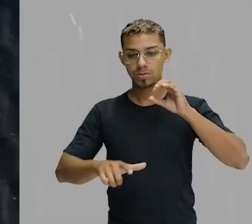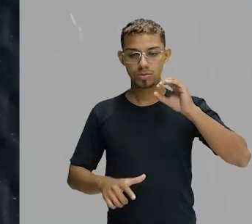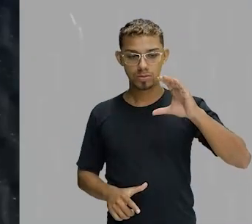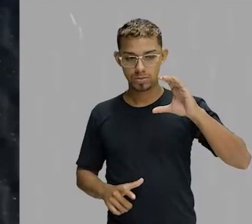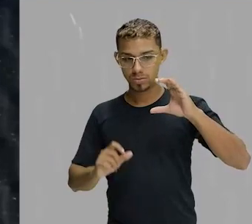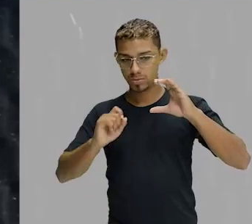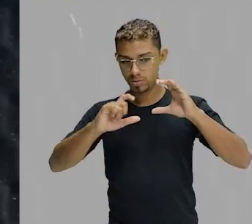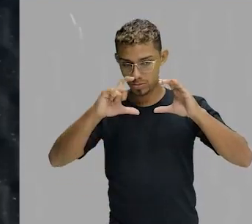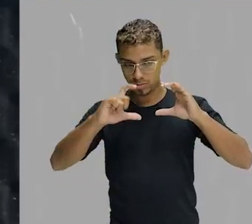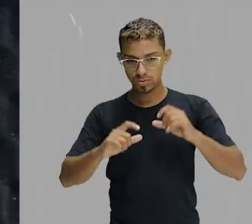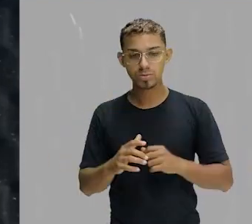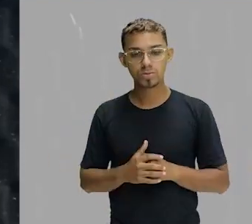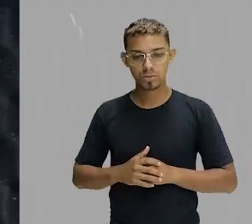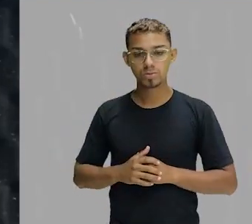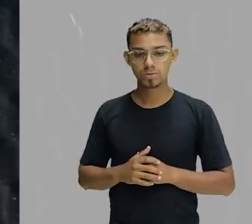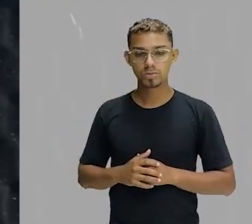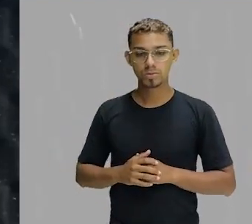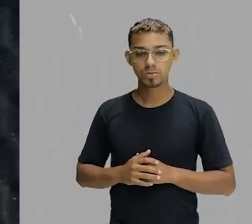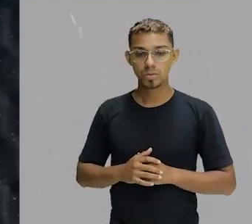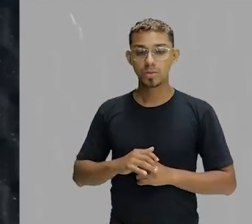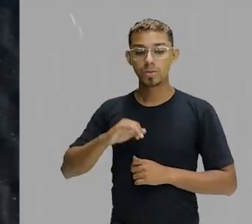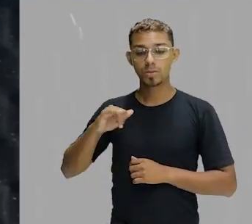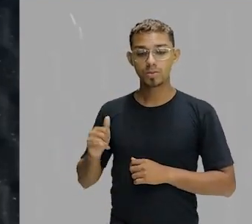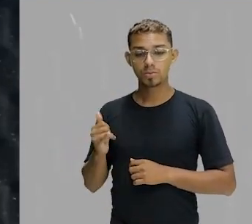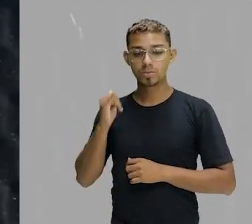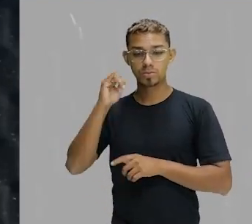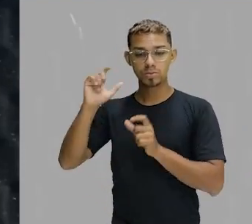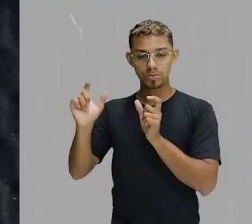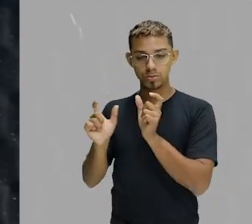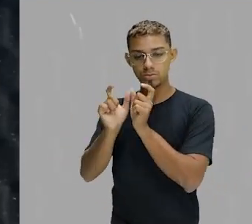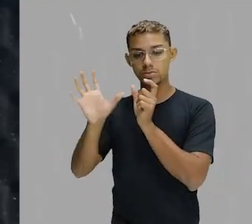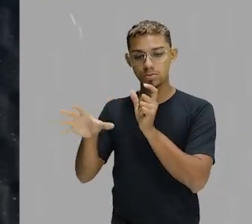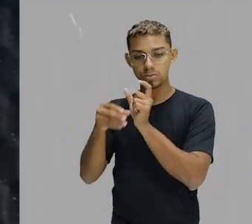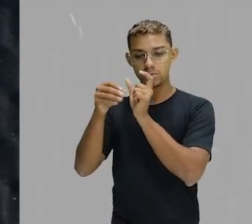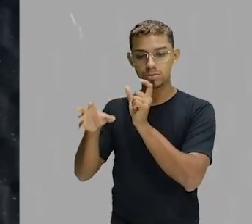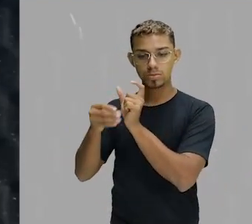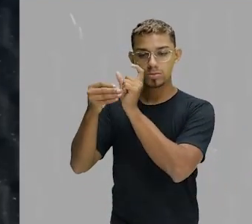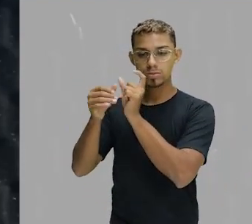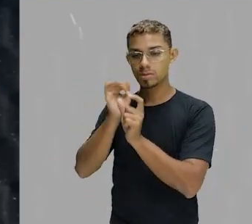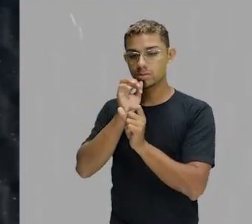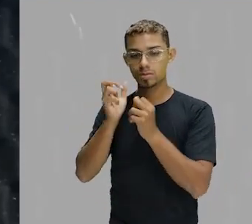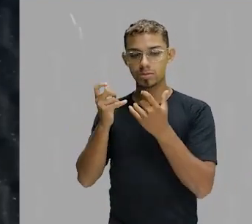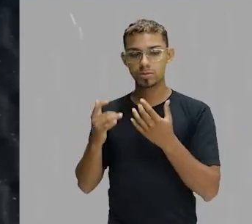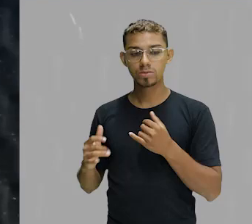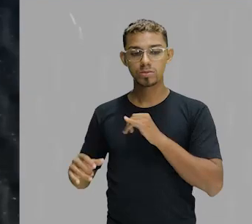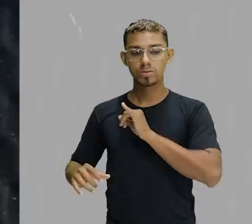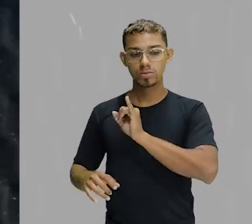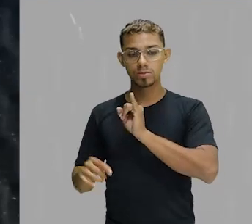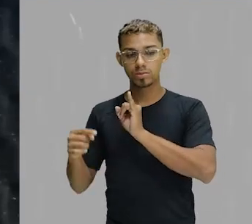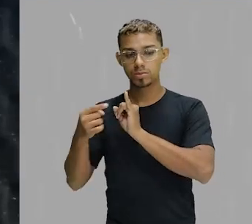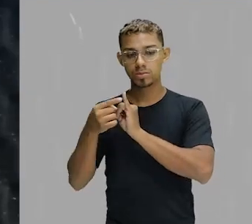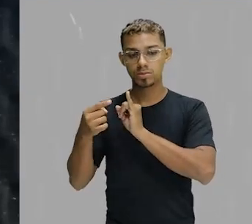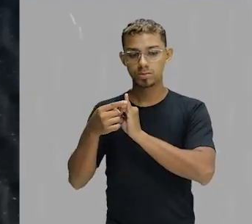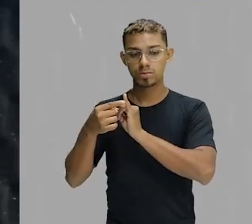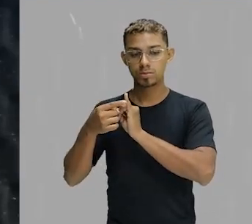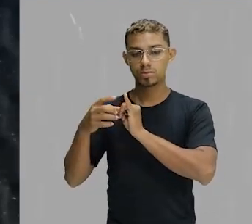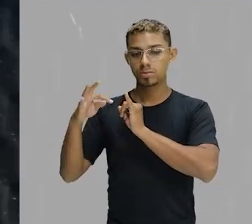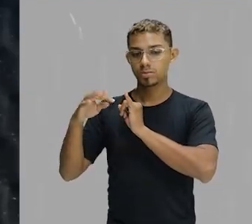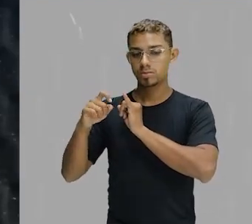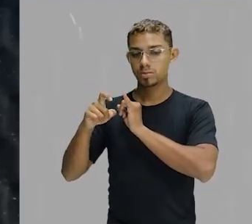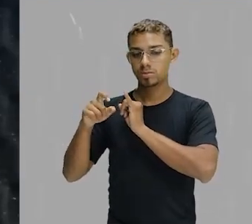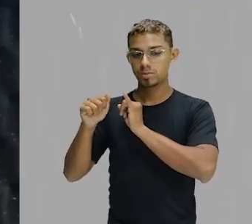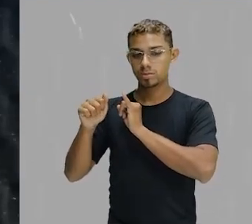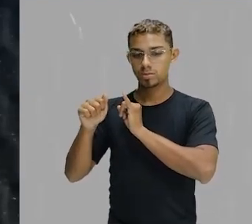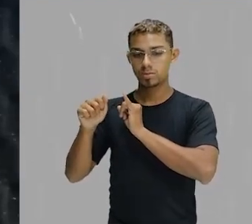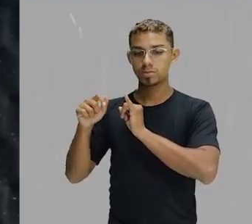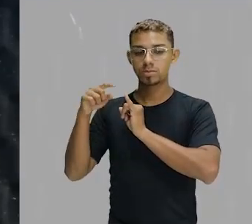maiúscula. Isso aplicado a juros compostos, há uma taxa de juros I, o I, aquela taxazinha que tem geralmente